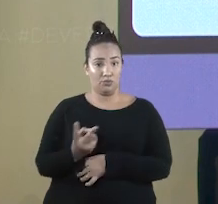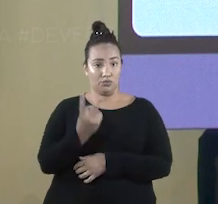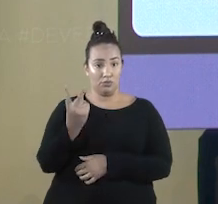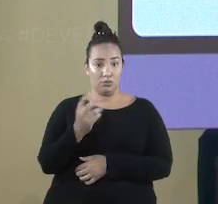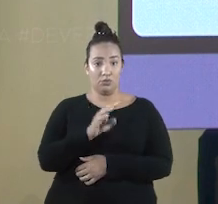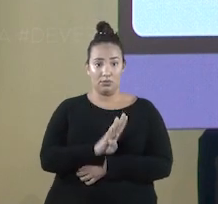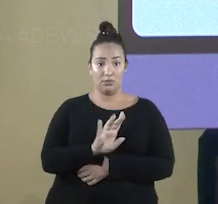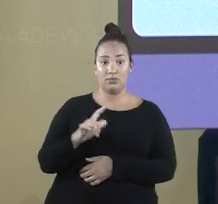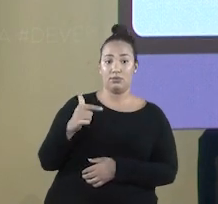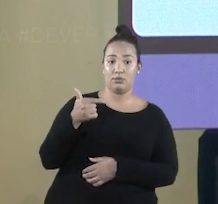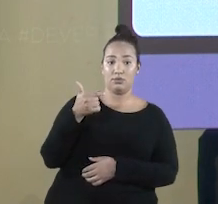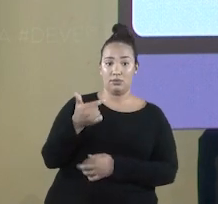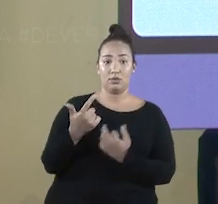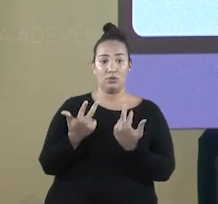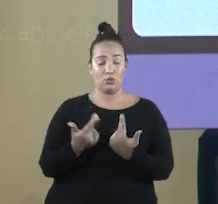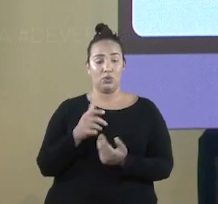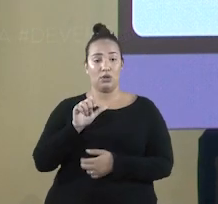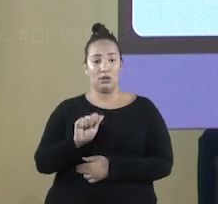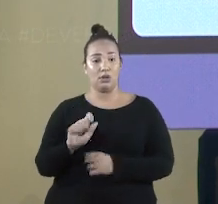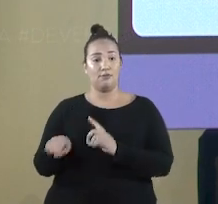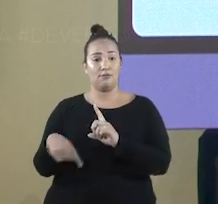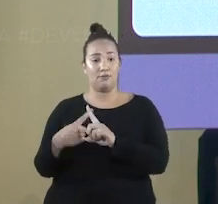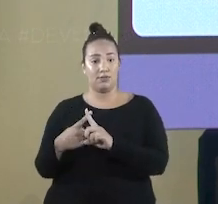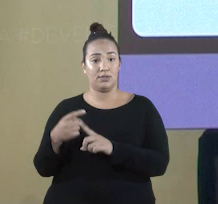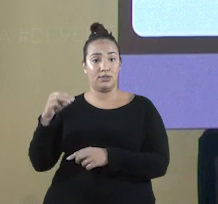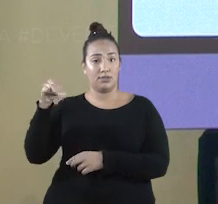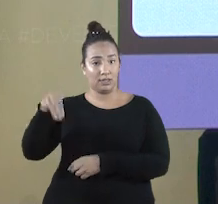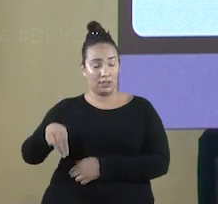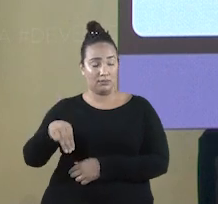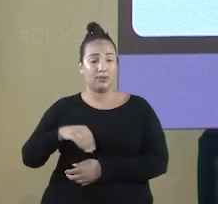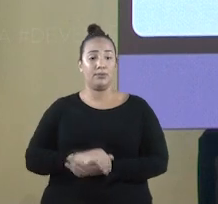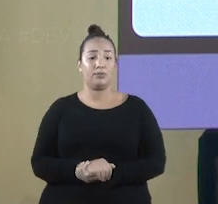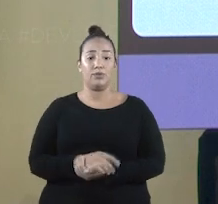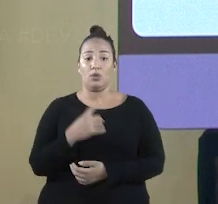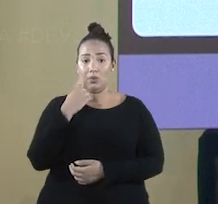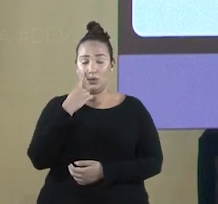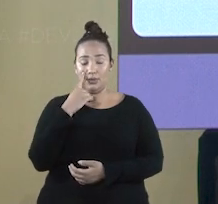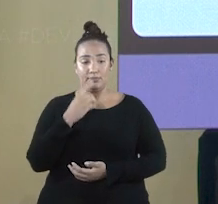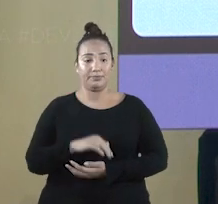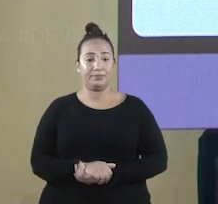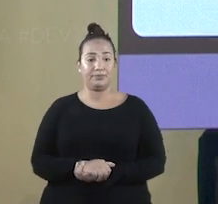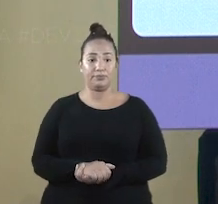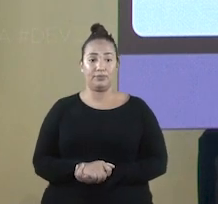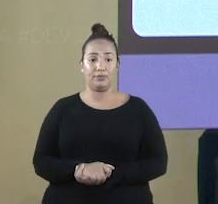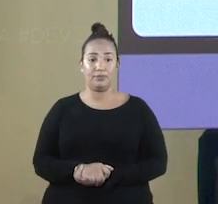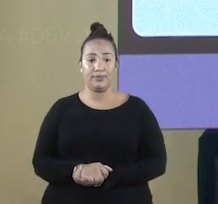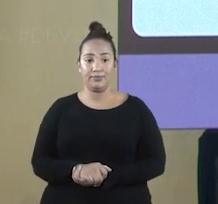valores na expressão b² igual a A vezes N, teremos